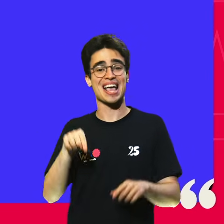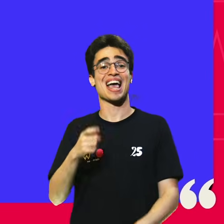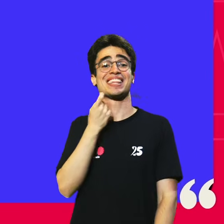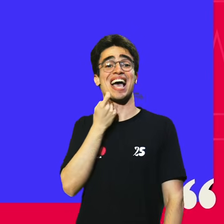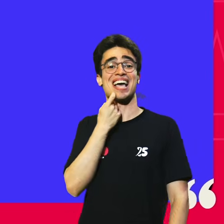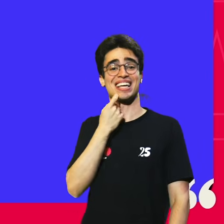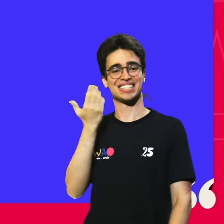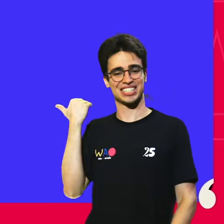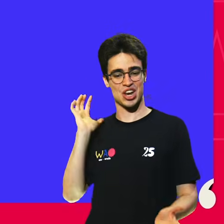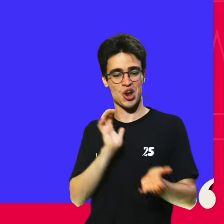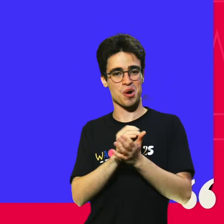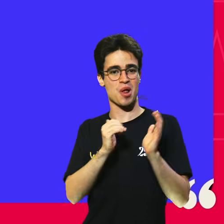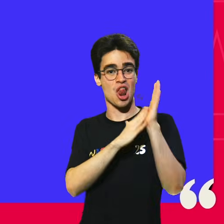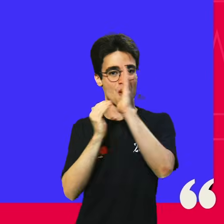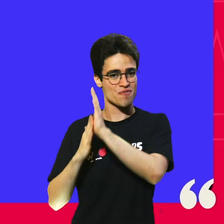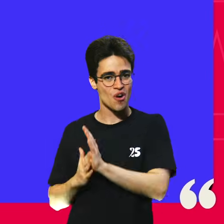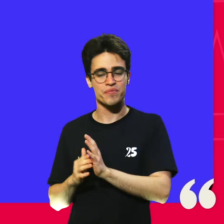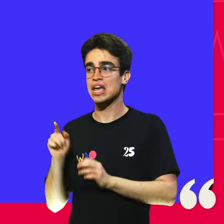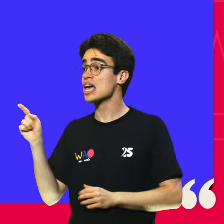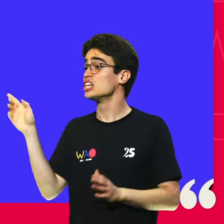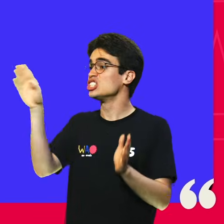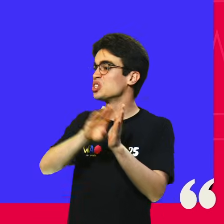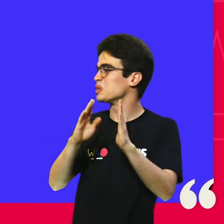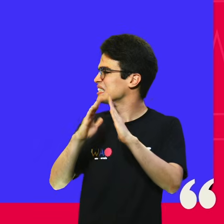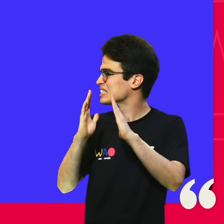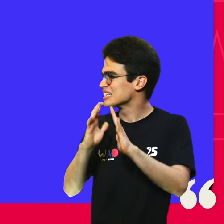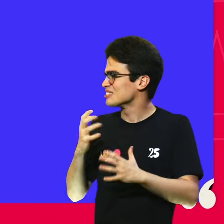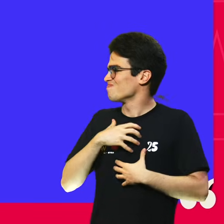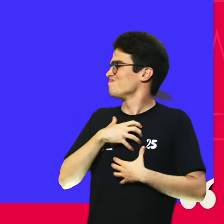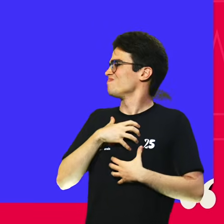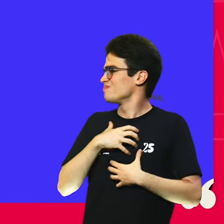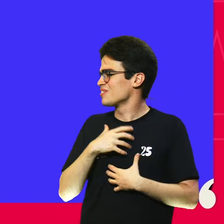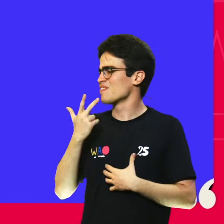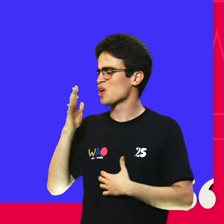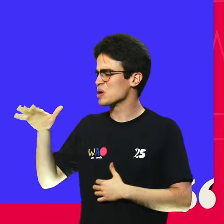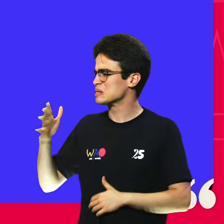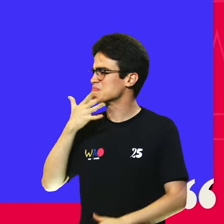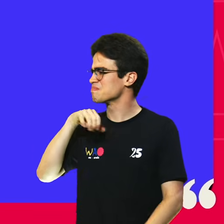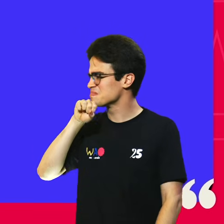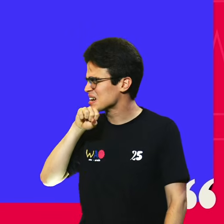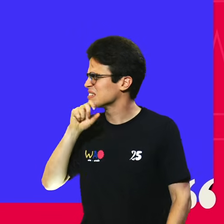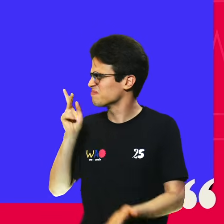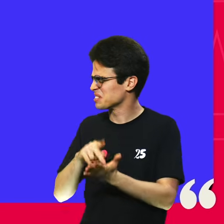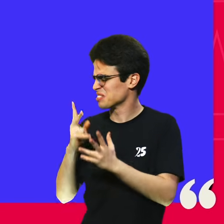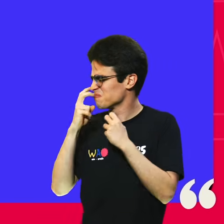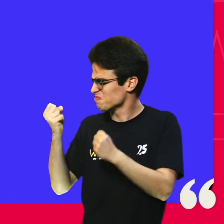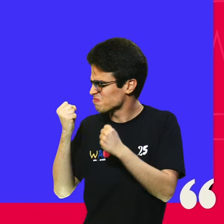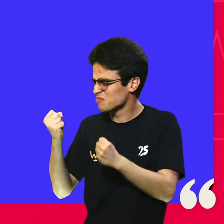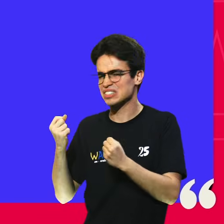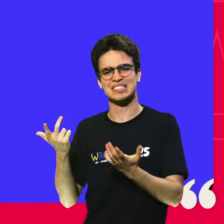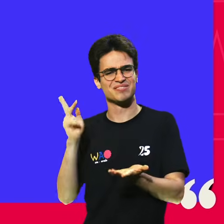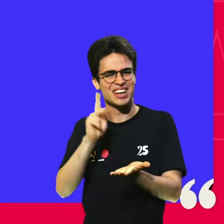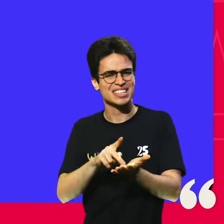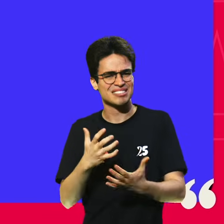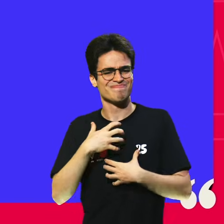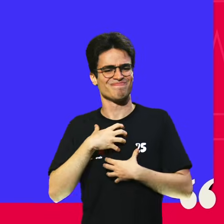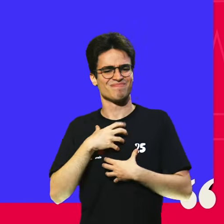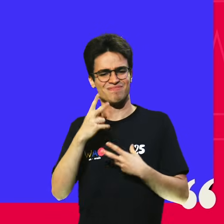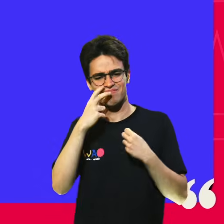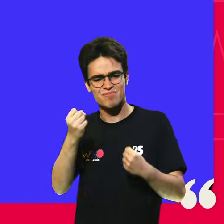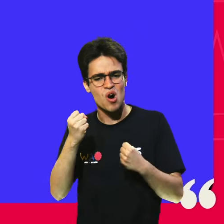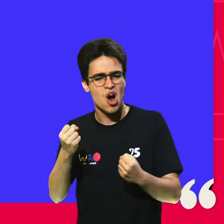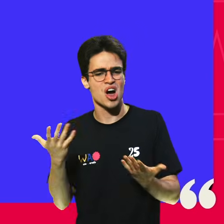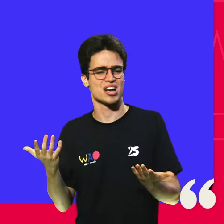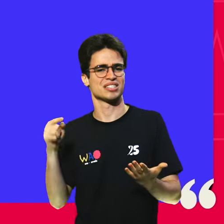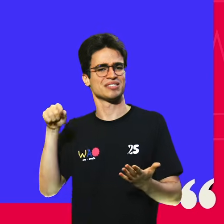louvor. Chegou em casa tão impactado, Michel. Ele disse: pai, foi muito forte. E realmente foi, né? Foi